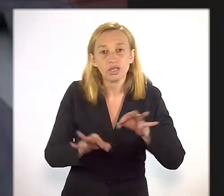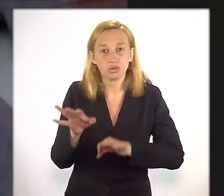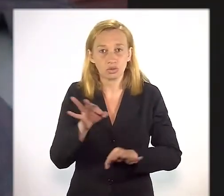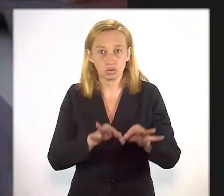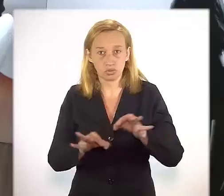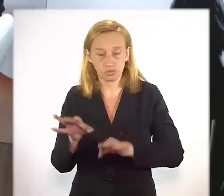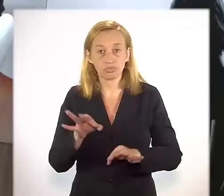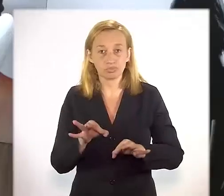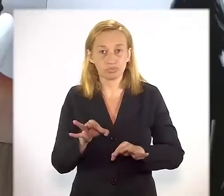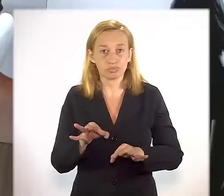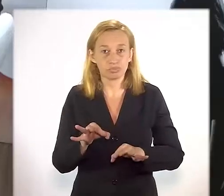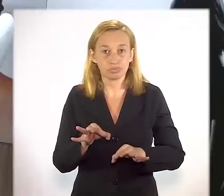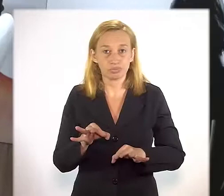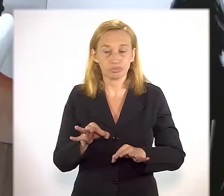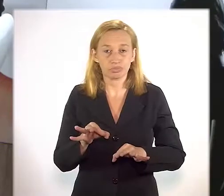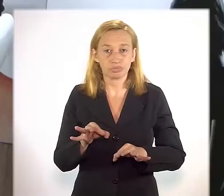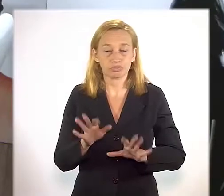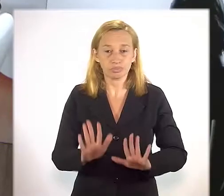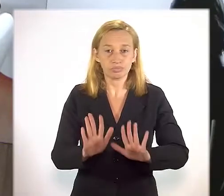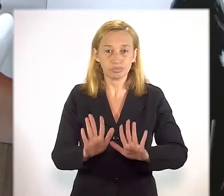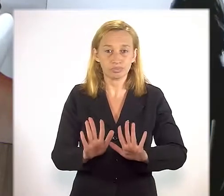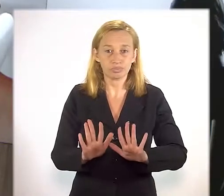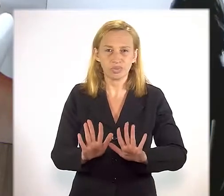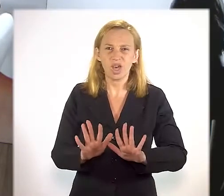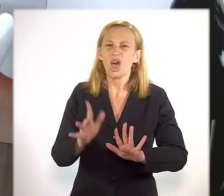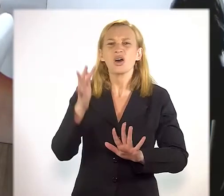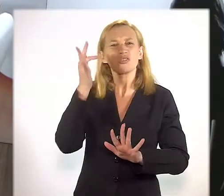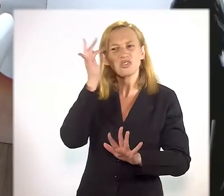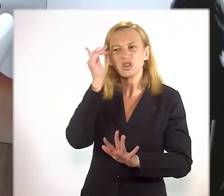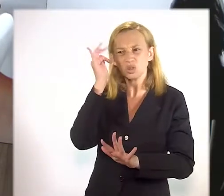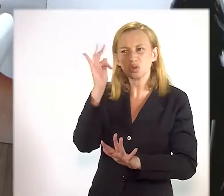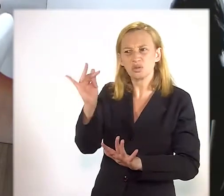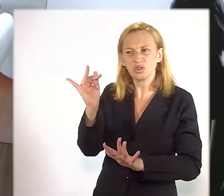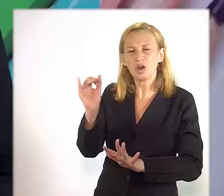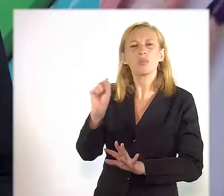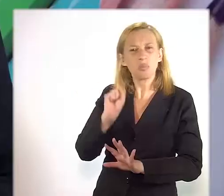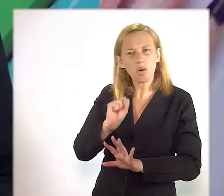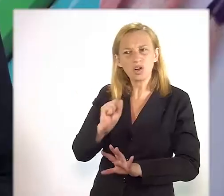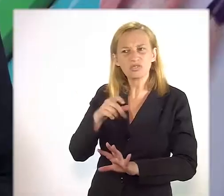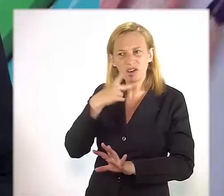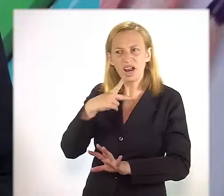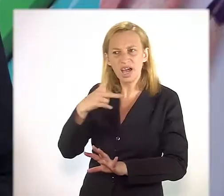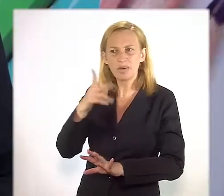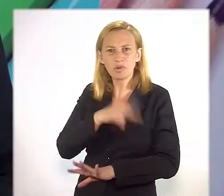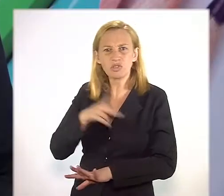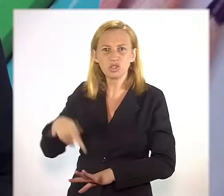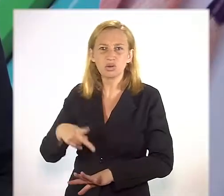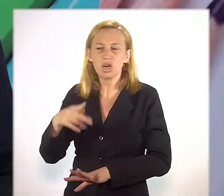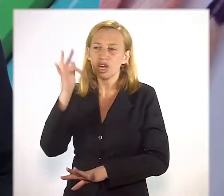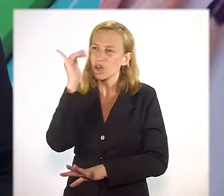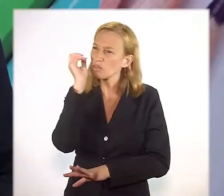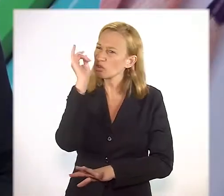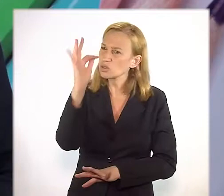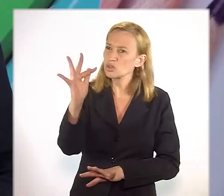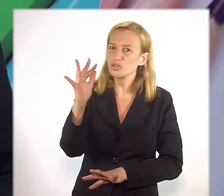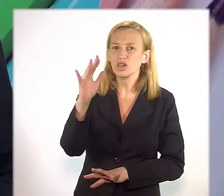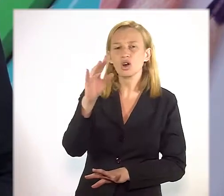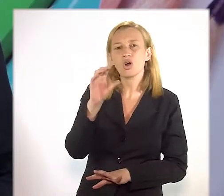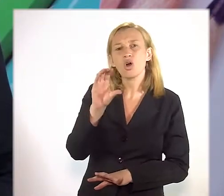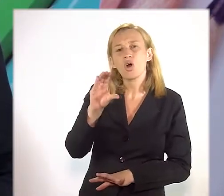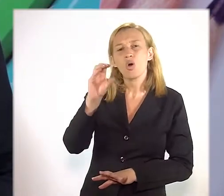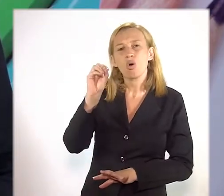alunos. Exatamente. É uma filosofia, a gente pode dizer, professor, que é uma filosofia